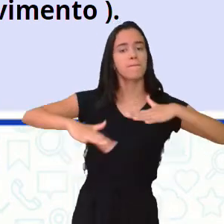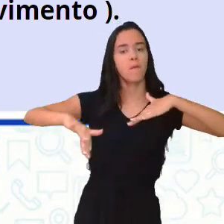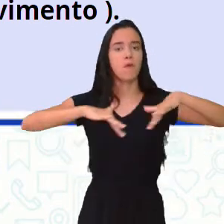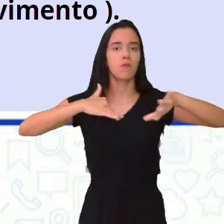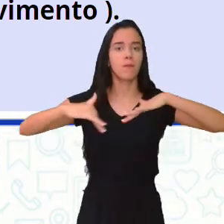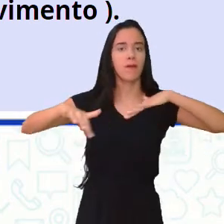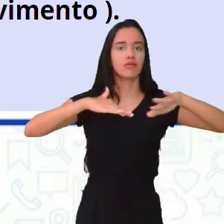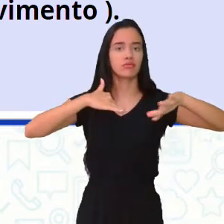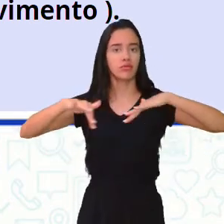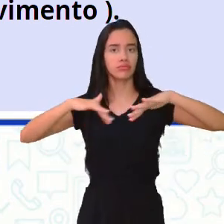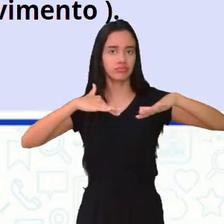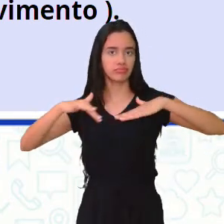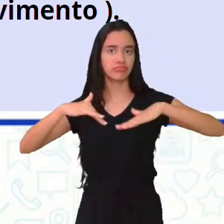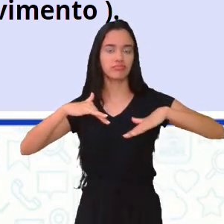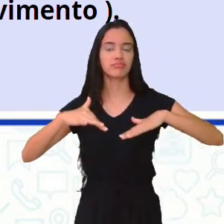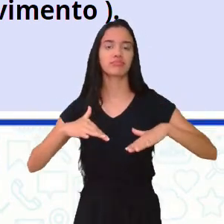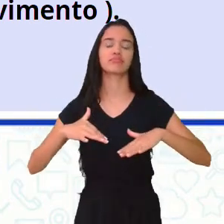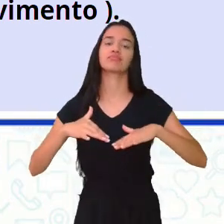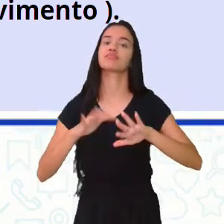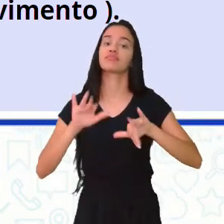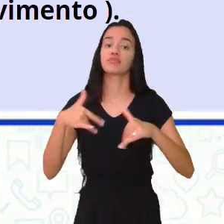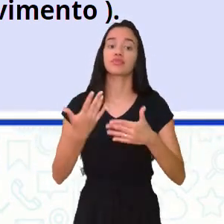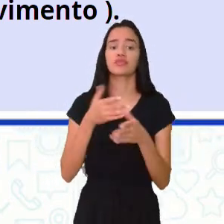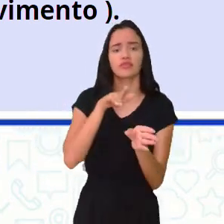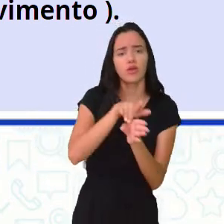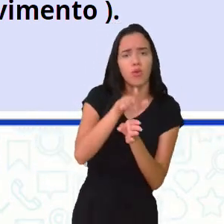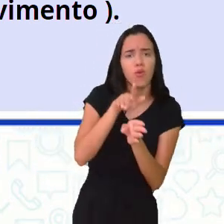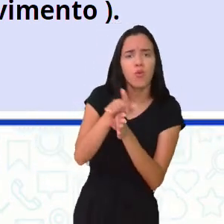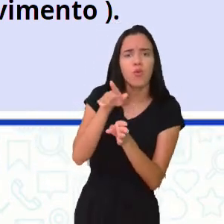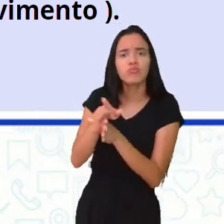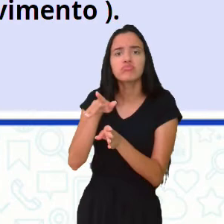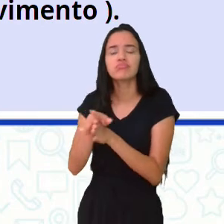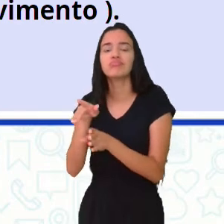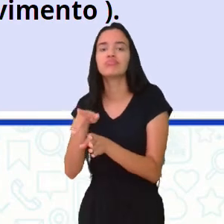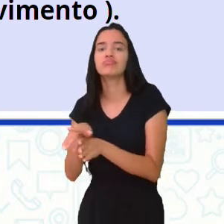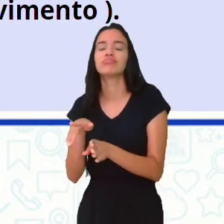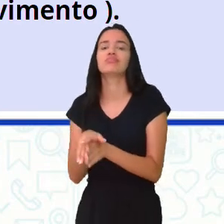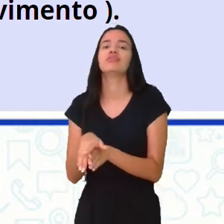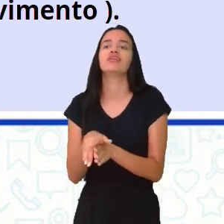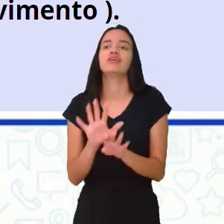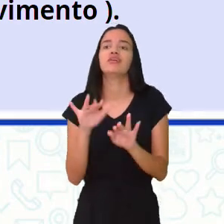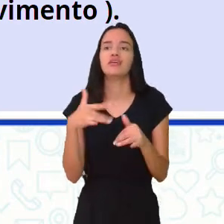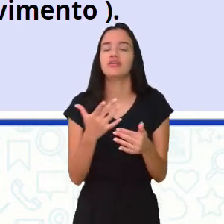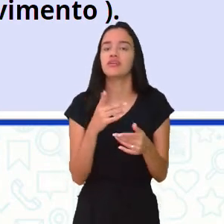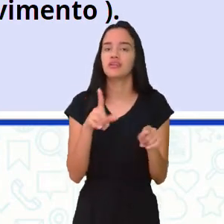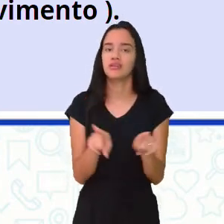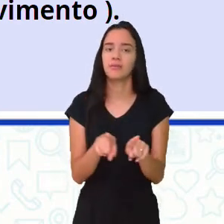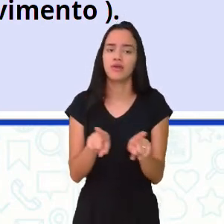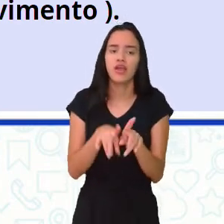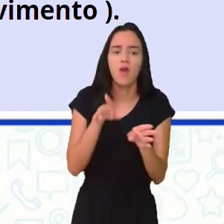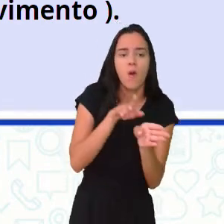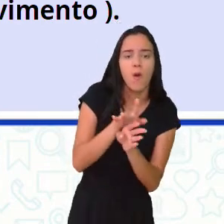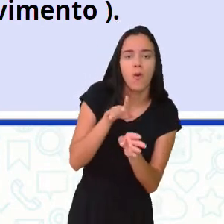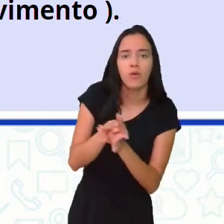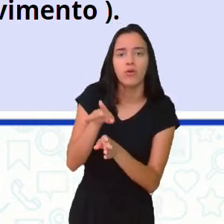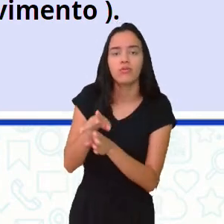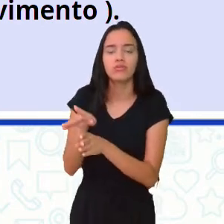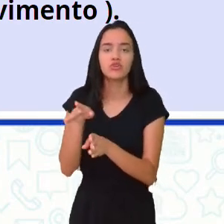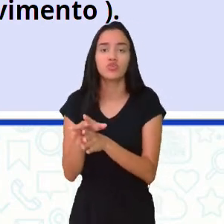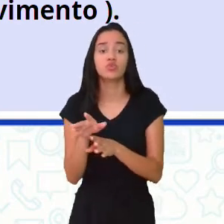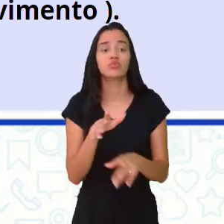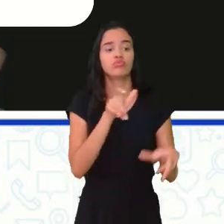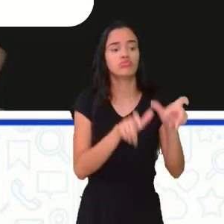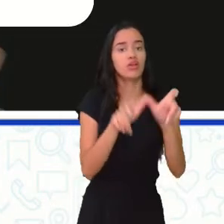movimentar, não é? A rubrica de movimento ali orientando. A rubrica ela serve para justamente orientar, não é, todos